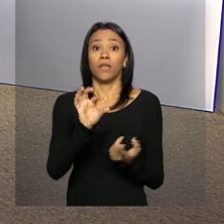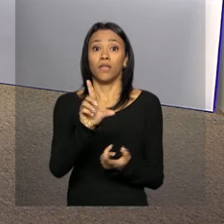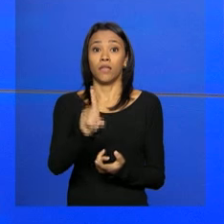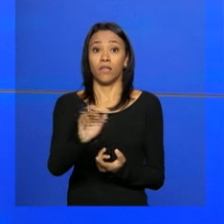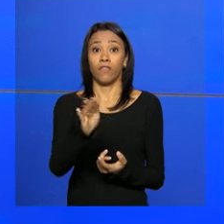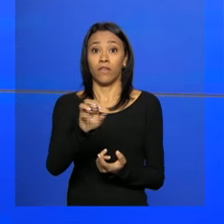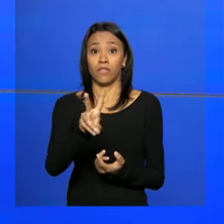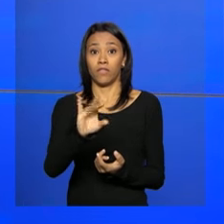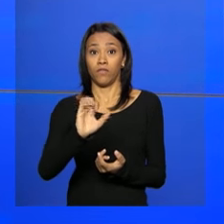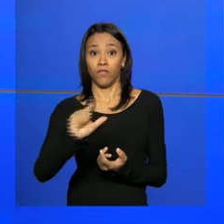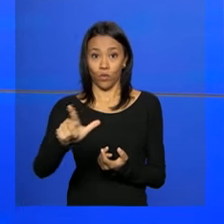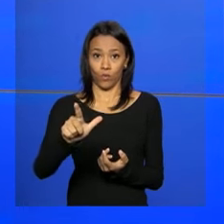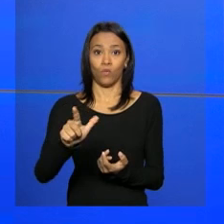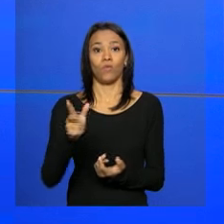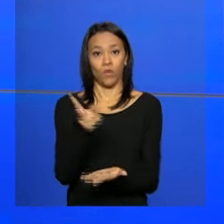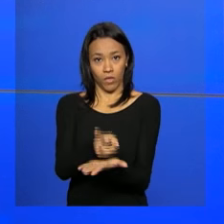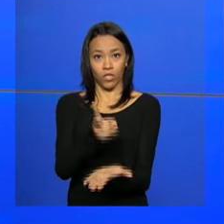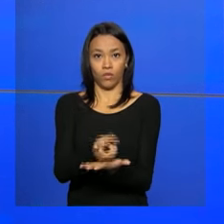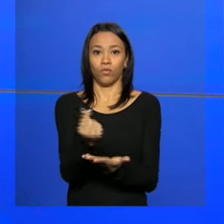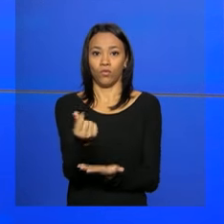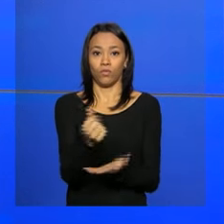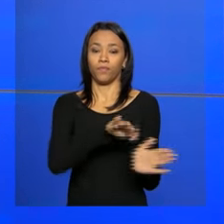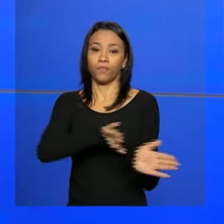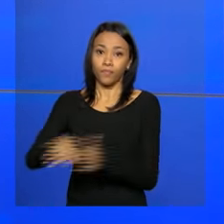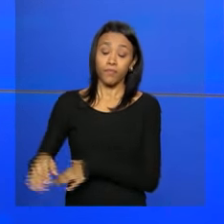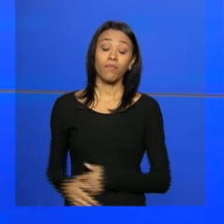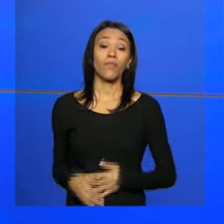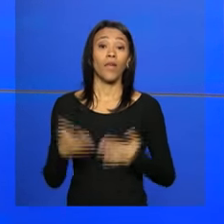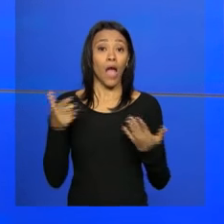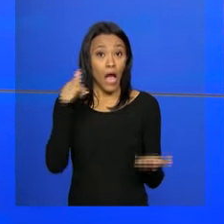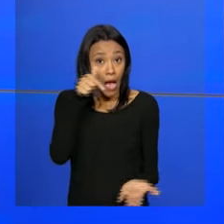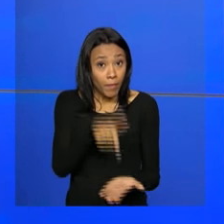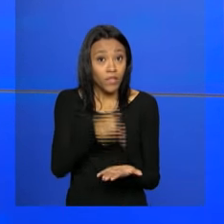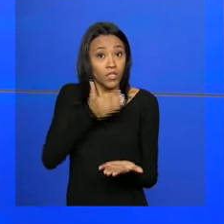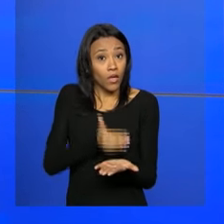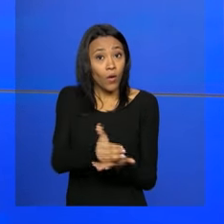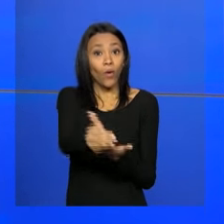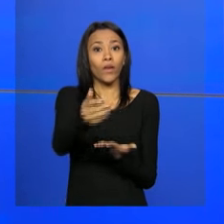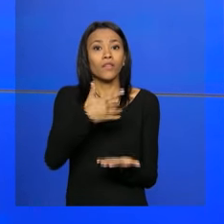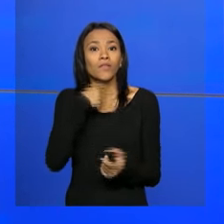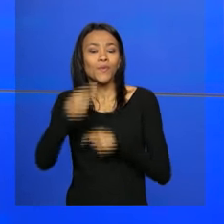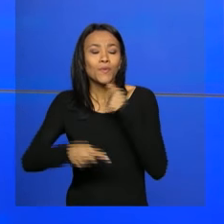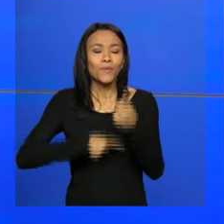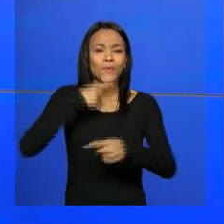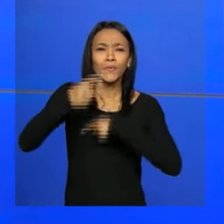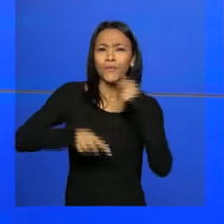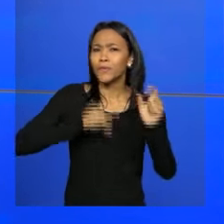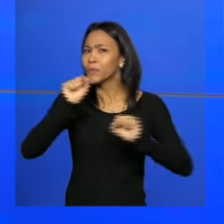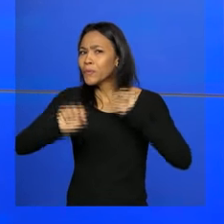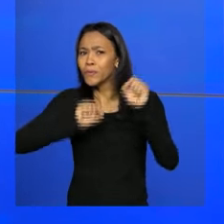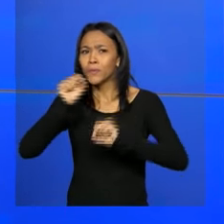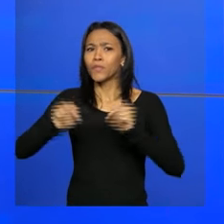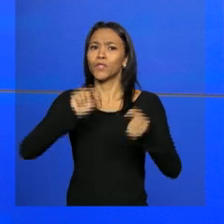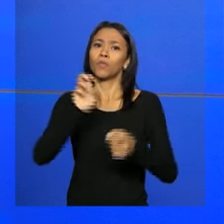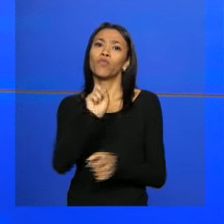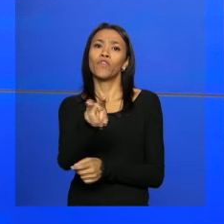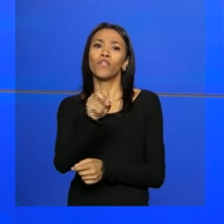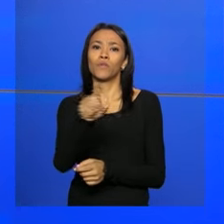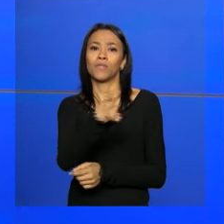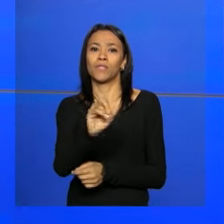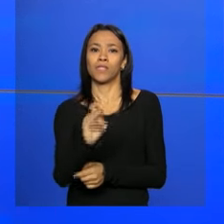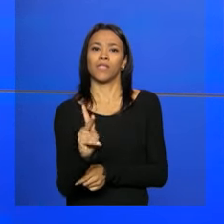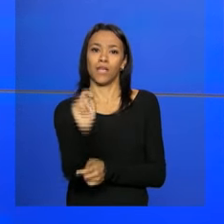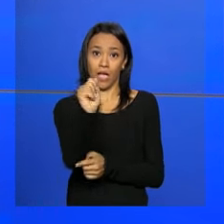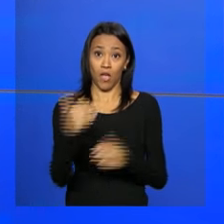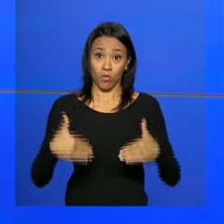civil. A partir de agora, vai ficar mais fácil e acessível tirar dúvidas sobre o vírus Zika. Os Ministérios da